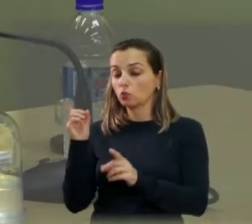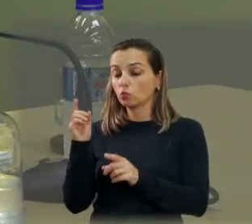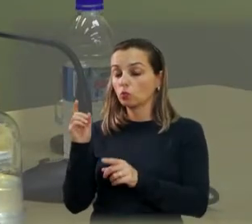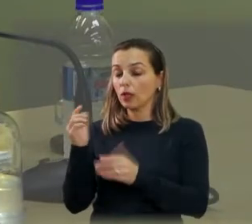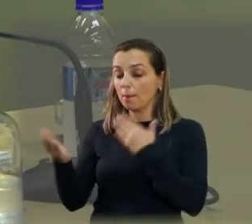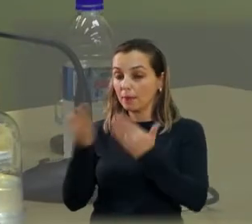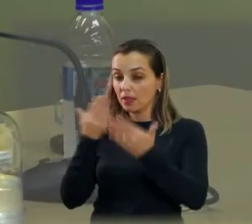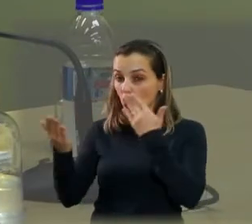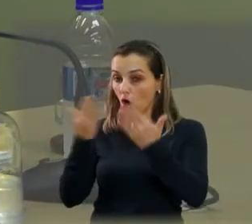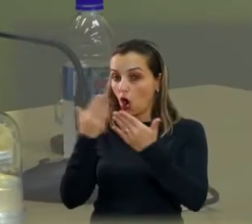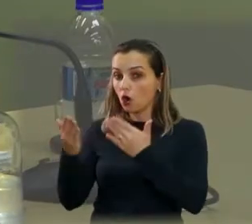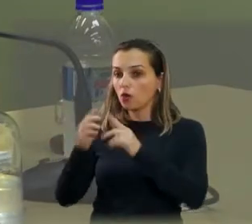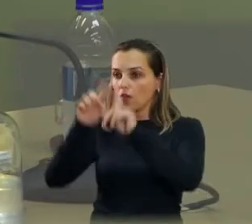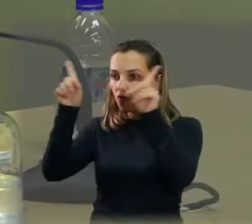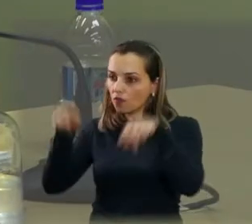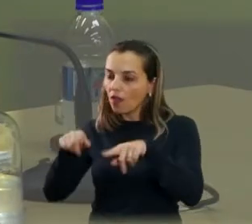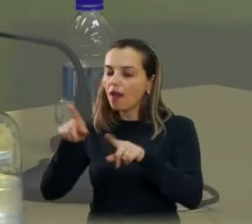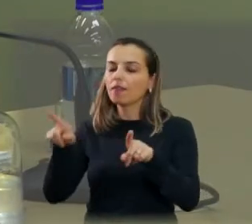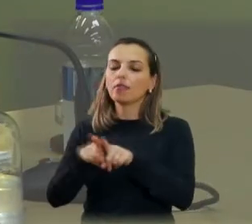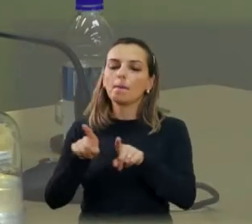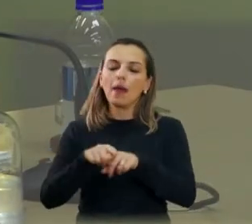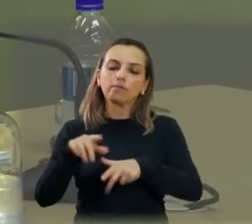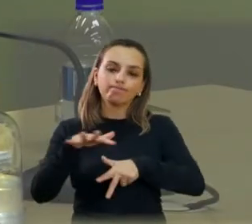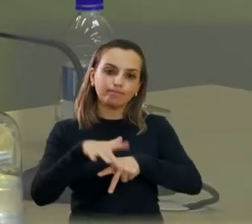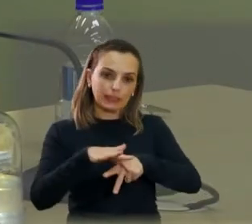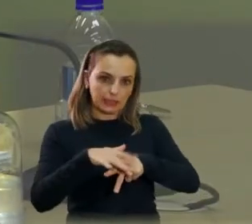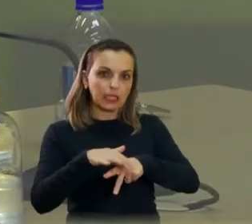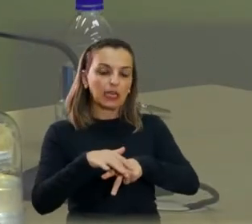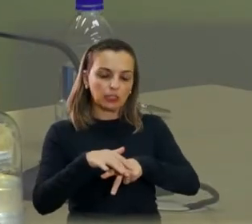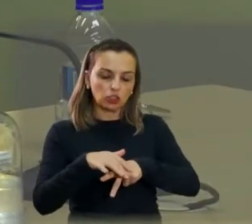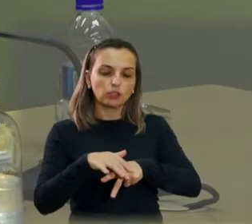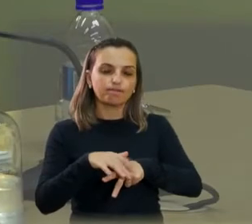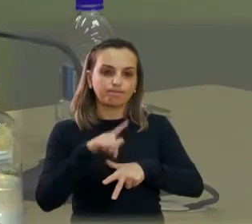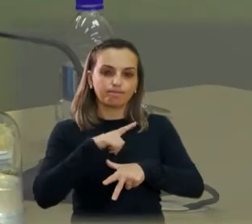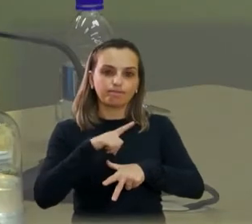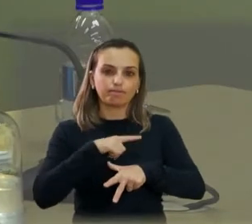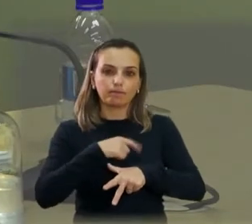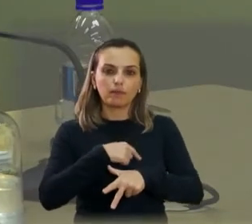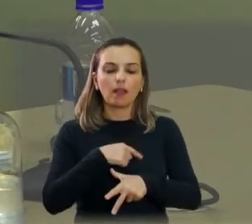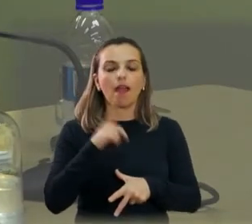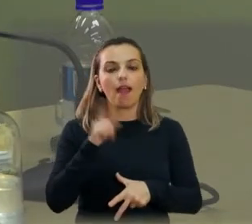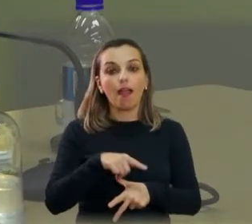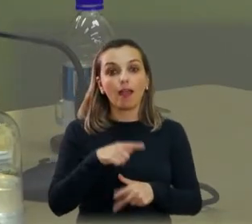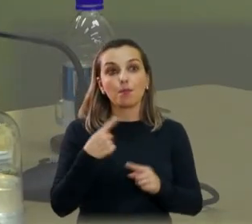também com os funcionários, né? A gente vai trabalhar